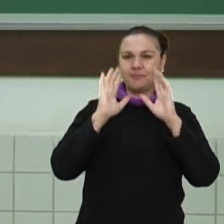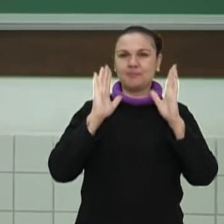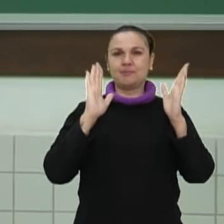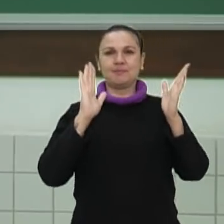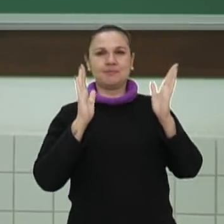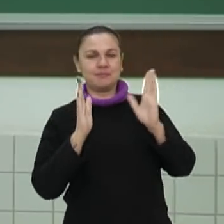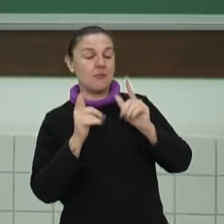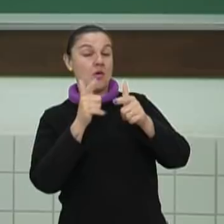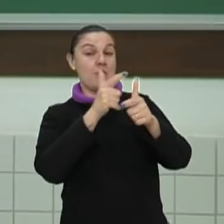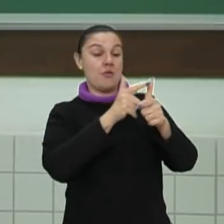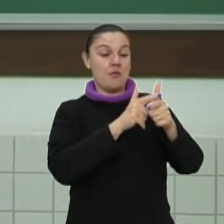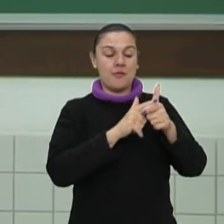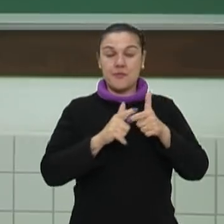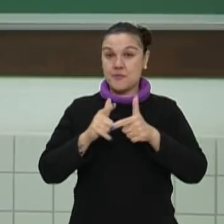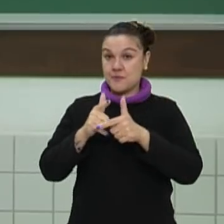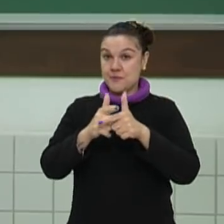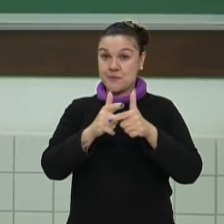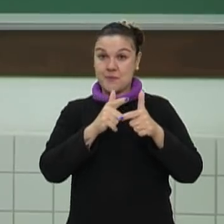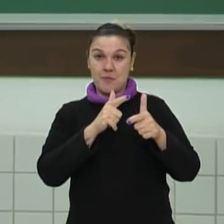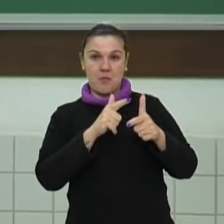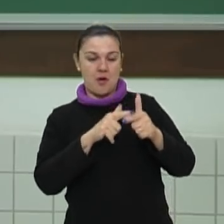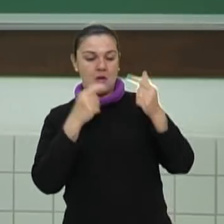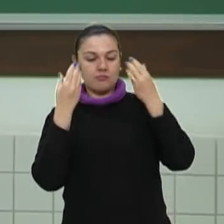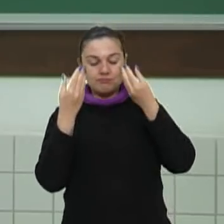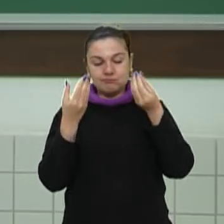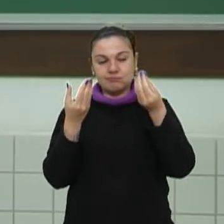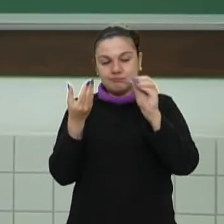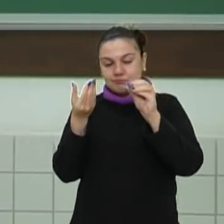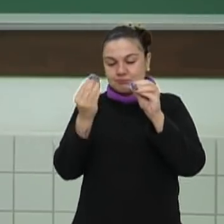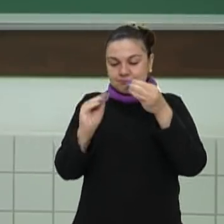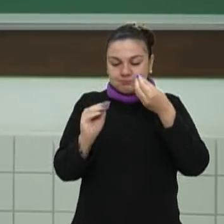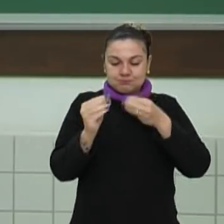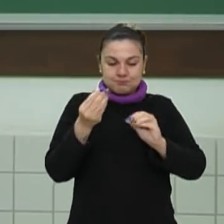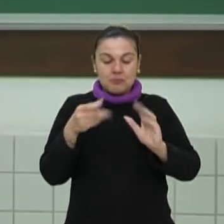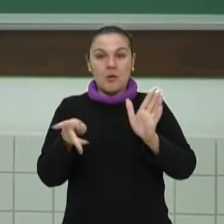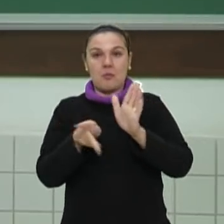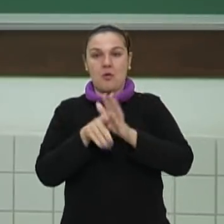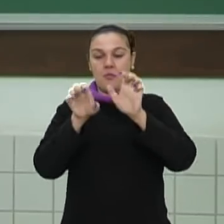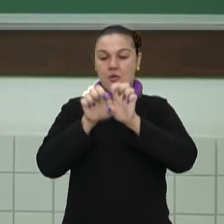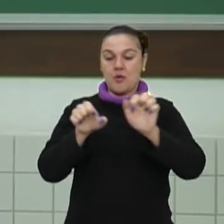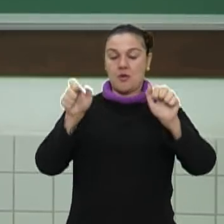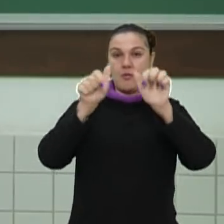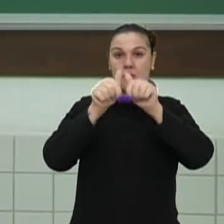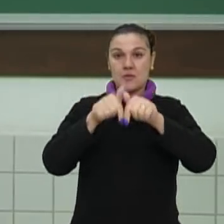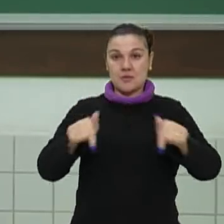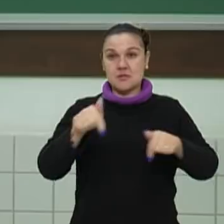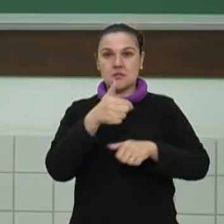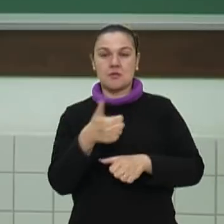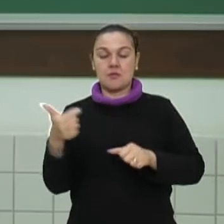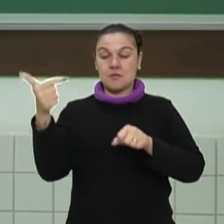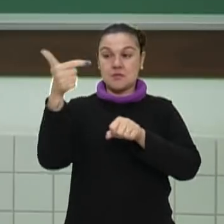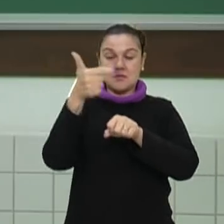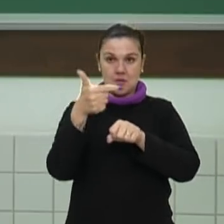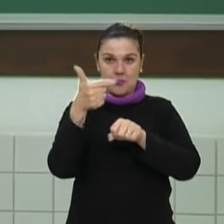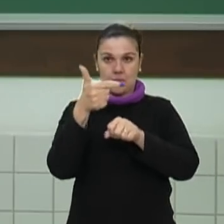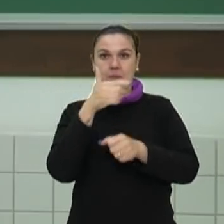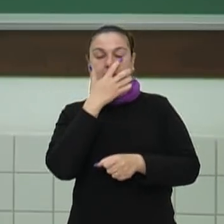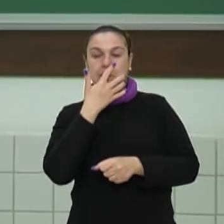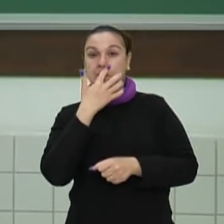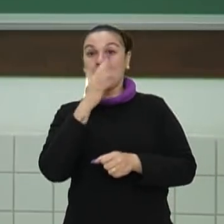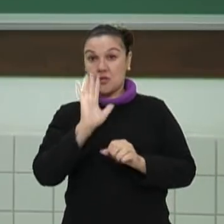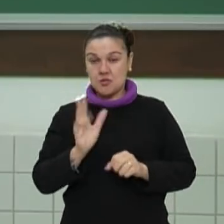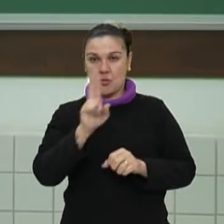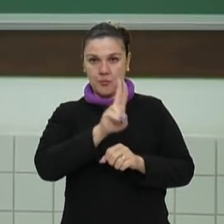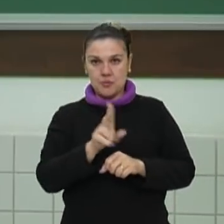alguns problemas, né, algumas aplicações da equação do segundo grau, né? Resolvemos alguns problemas utilizando a equação do